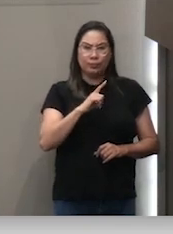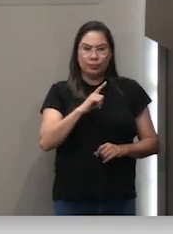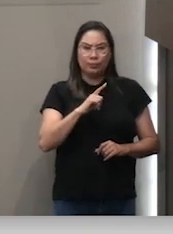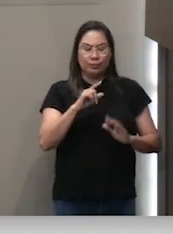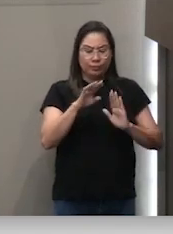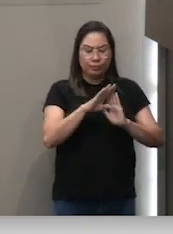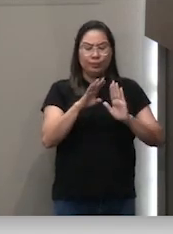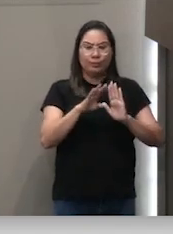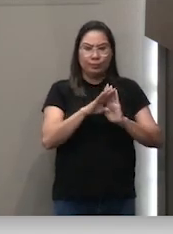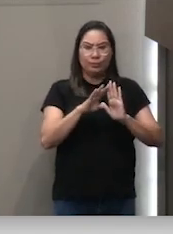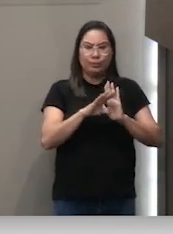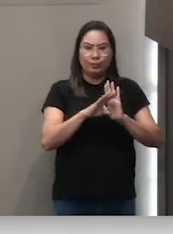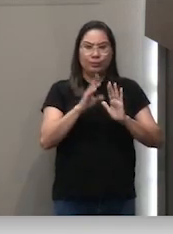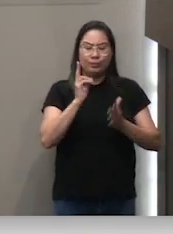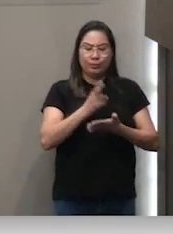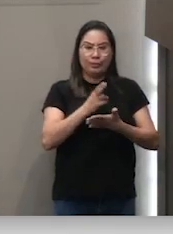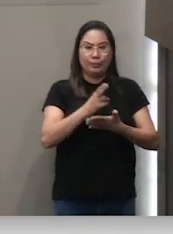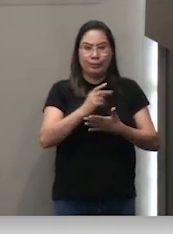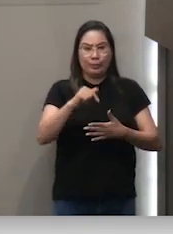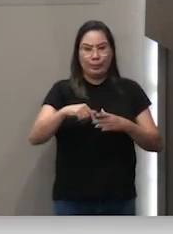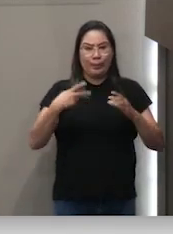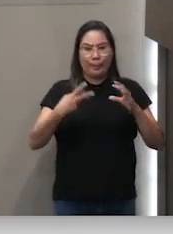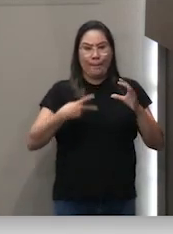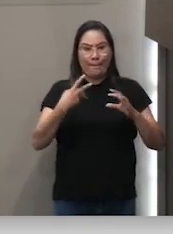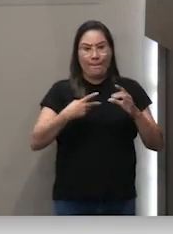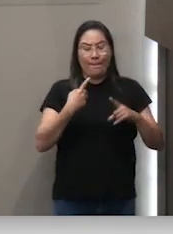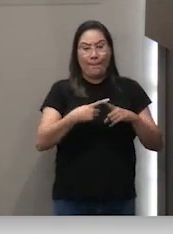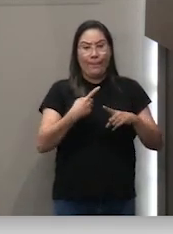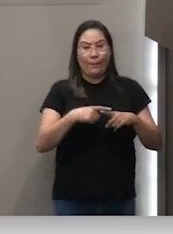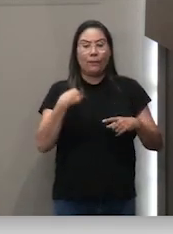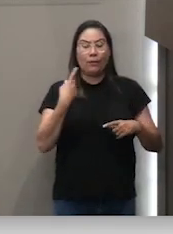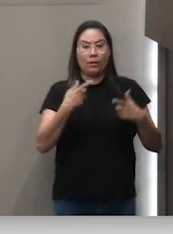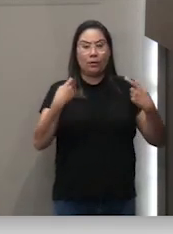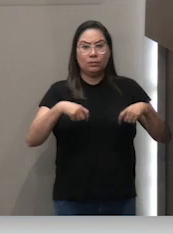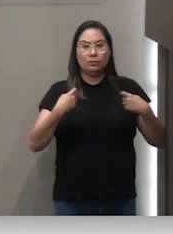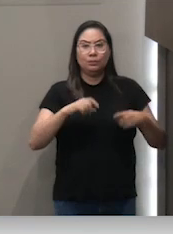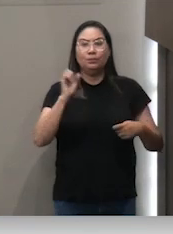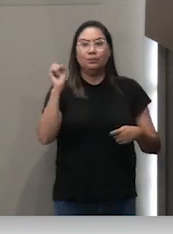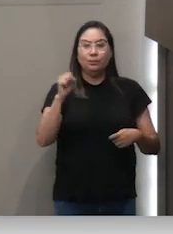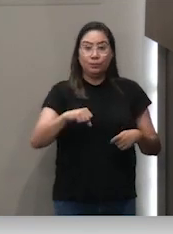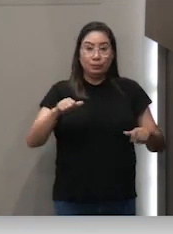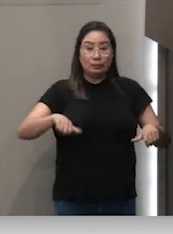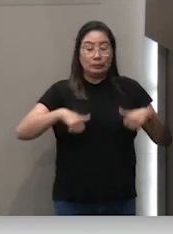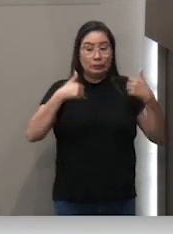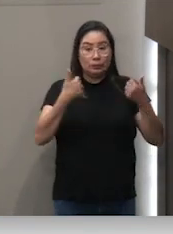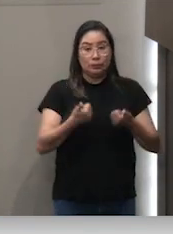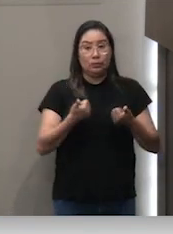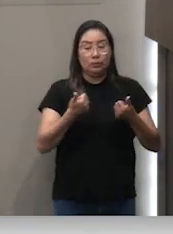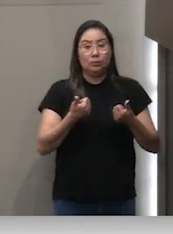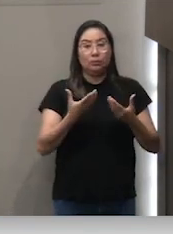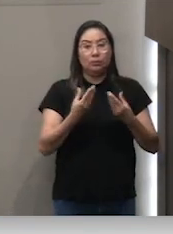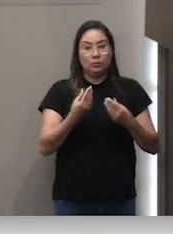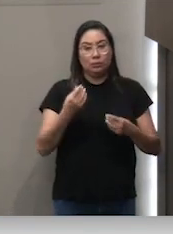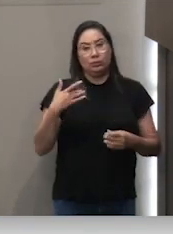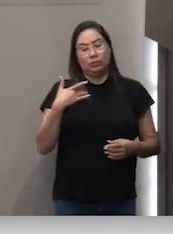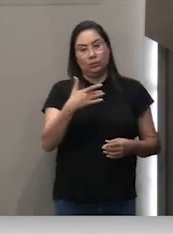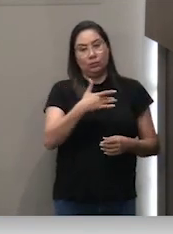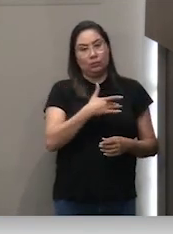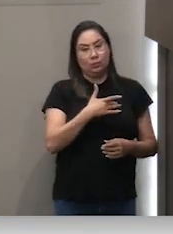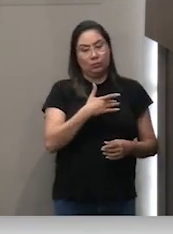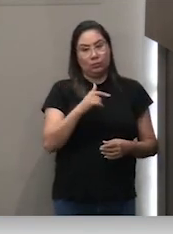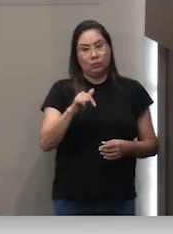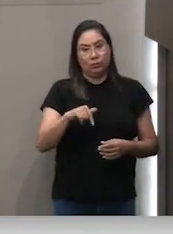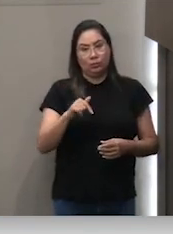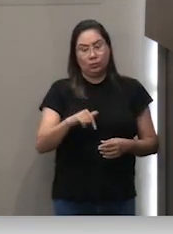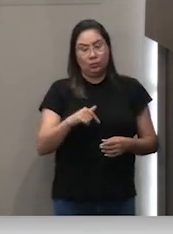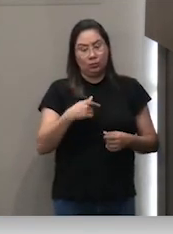pauta aqui neste parlamento, porque nós precisamos, sim, melhorar e muito a saúde pública